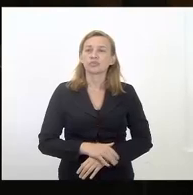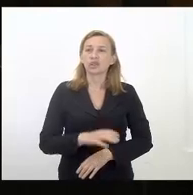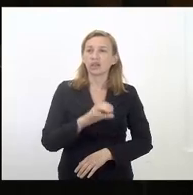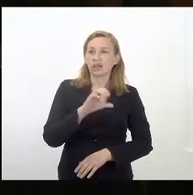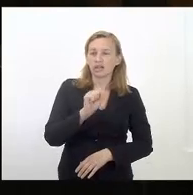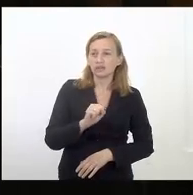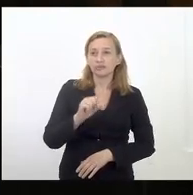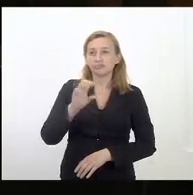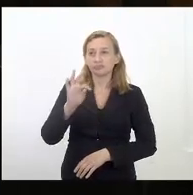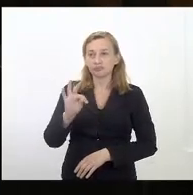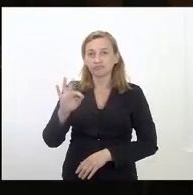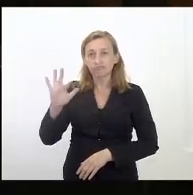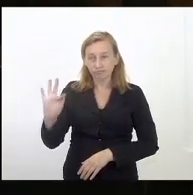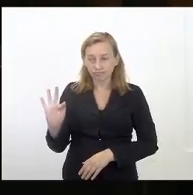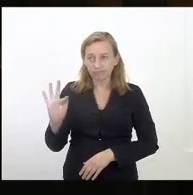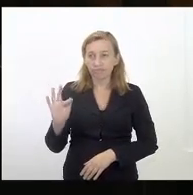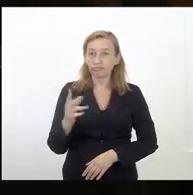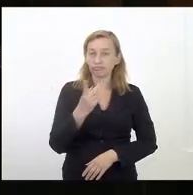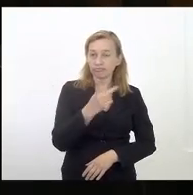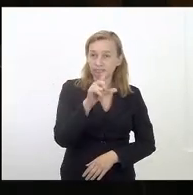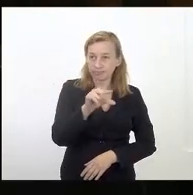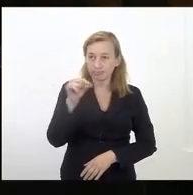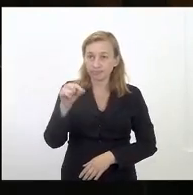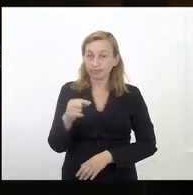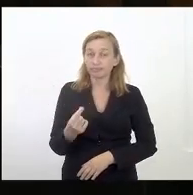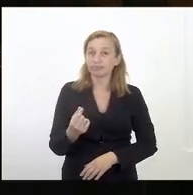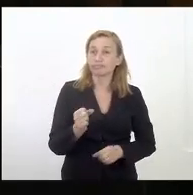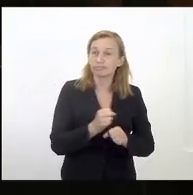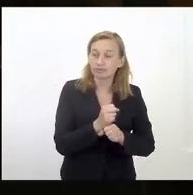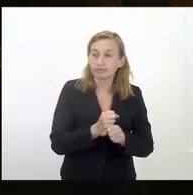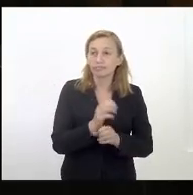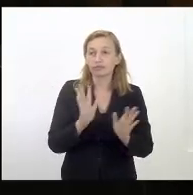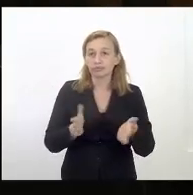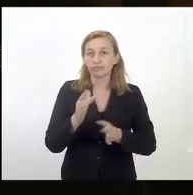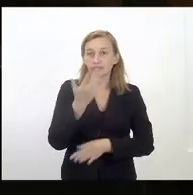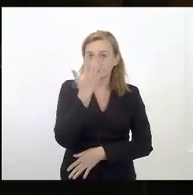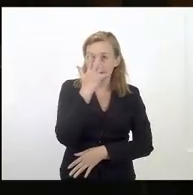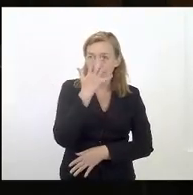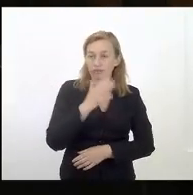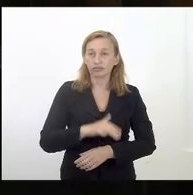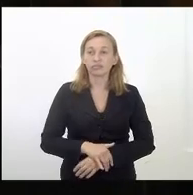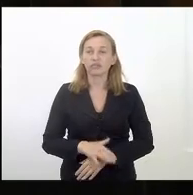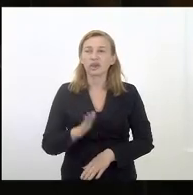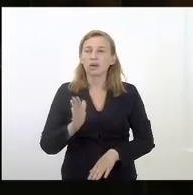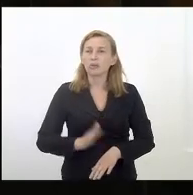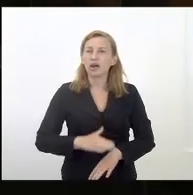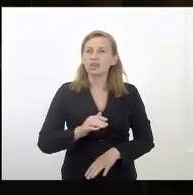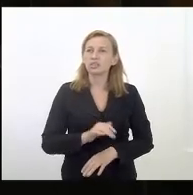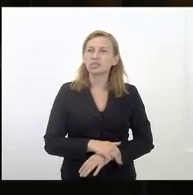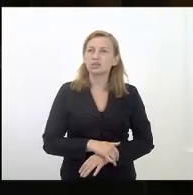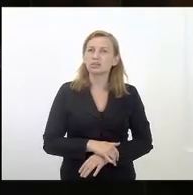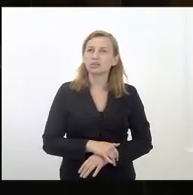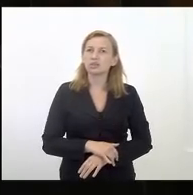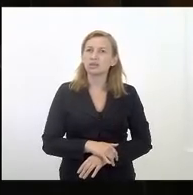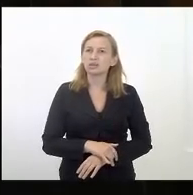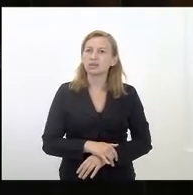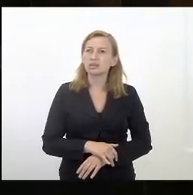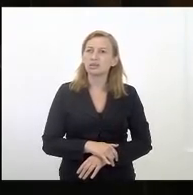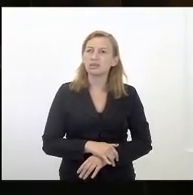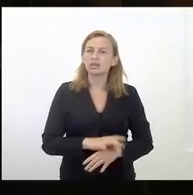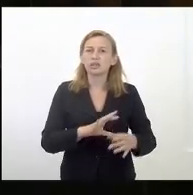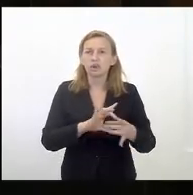STF Oi hoje decisões a convive uma desse ano de Fevereiro desse ano mais do que é